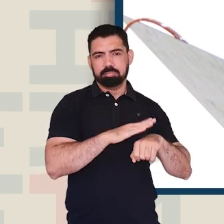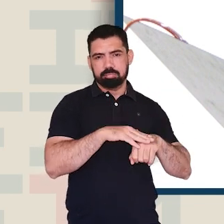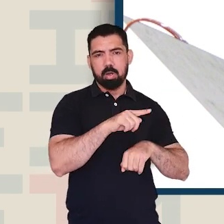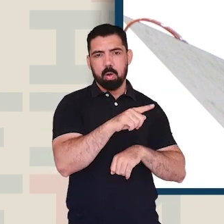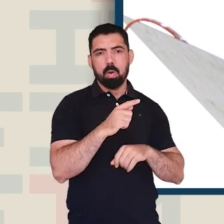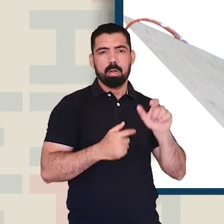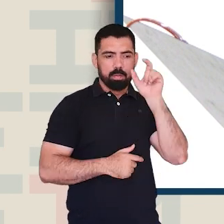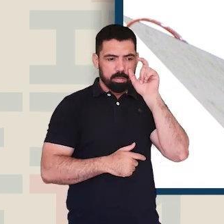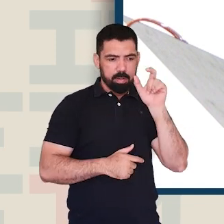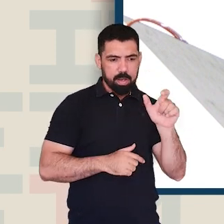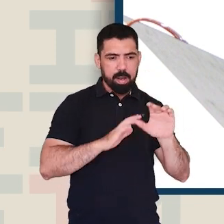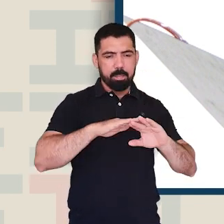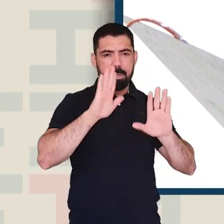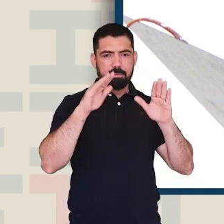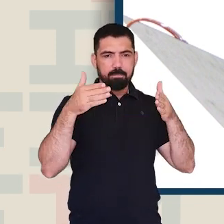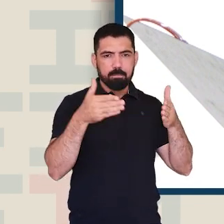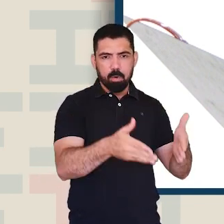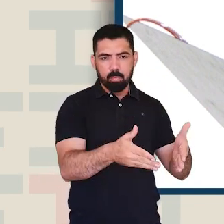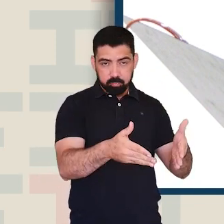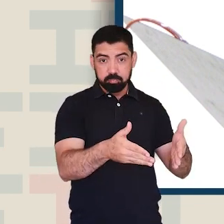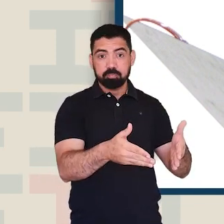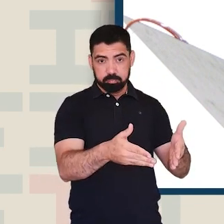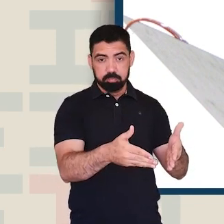que já tinham uma linguagem mais